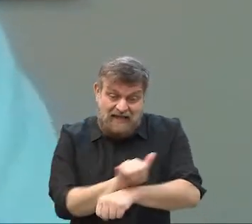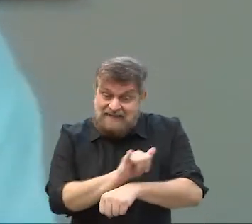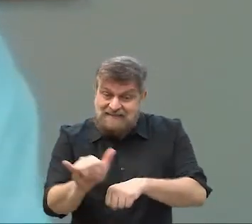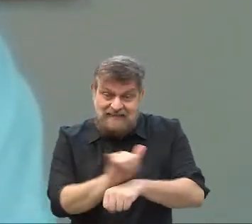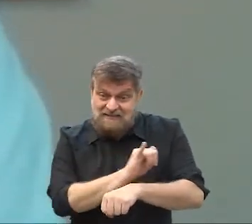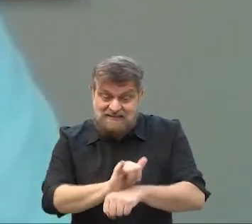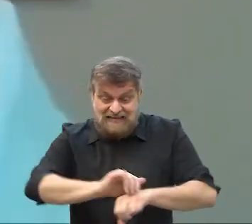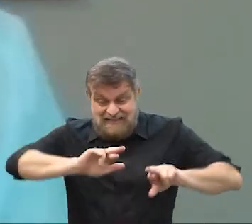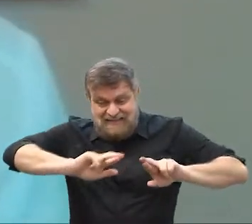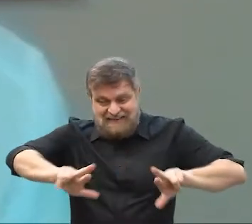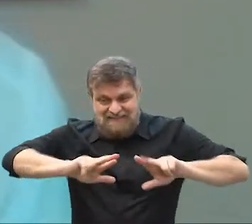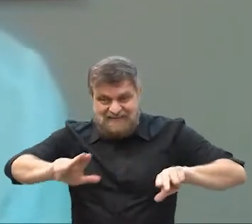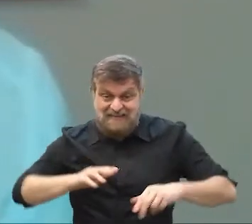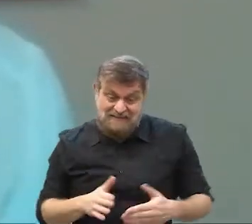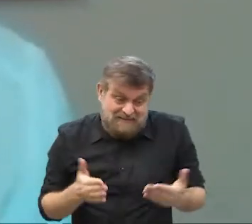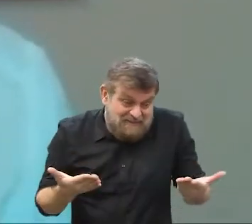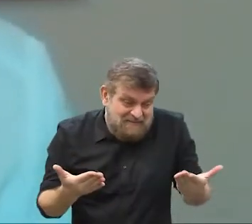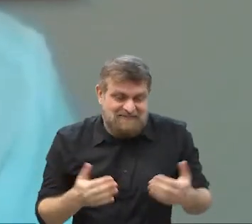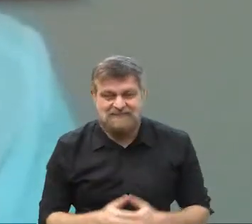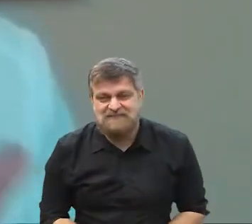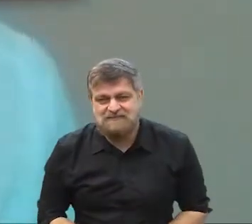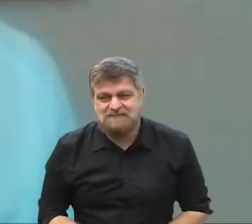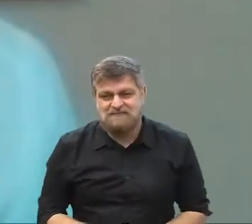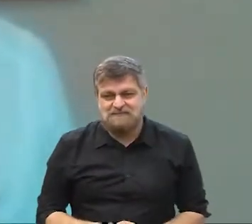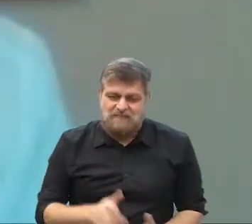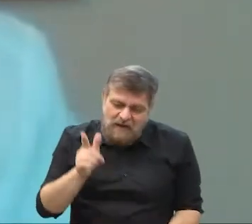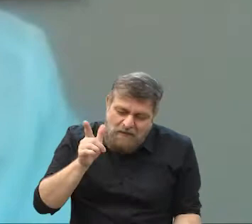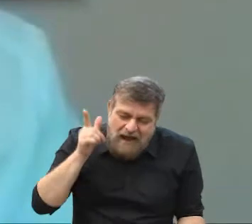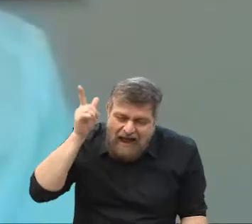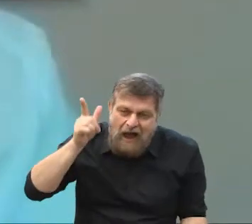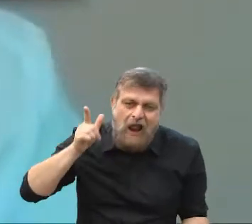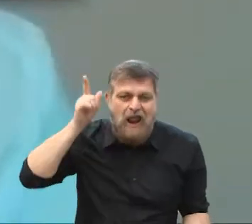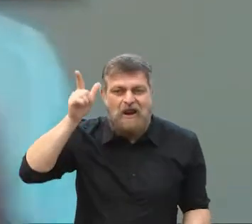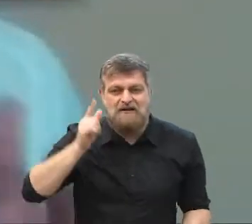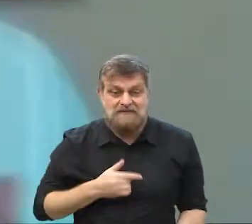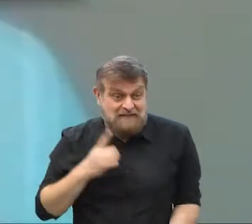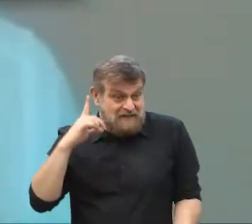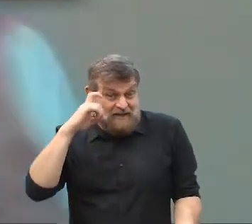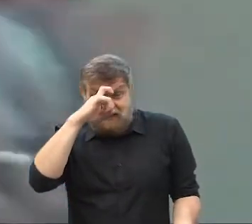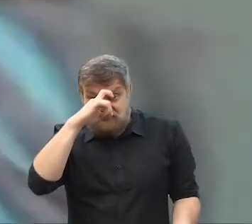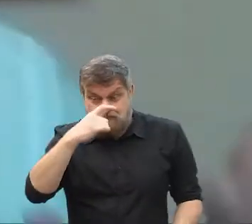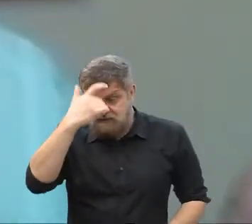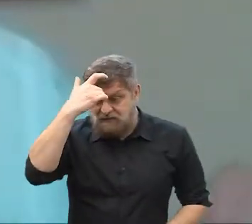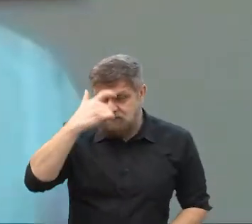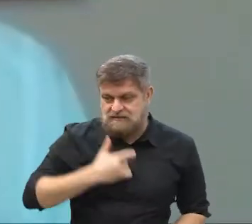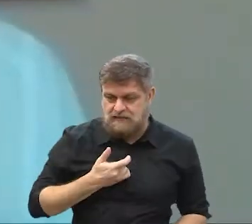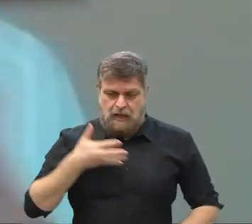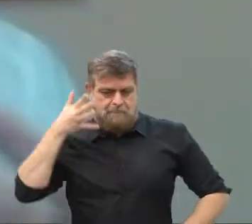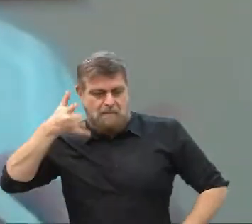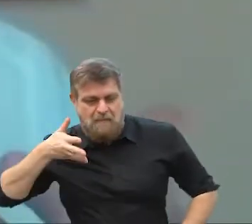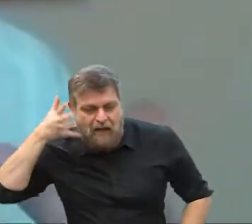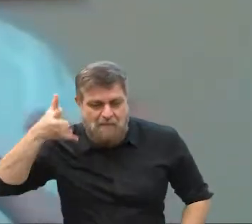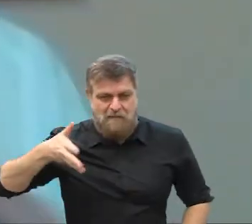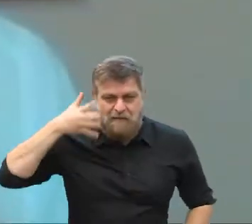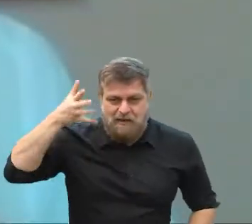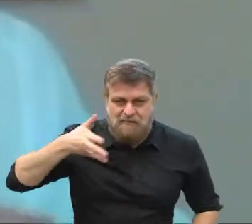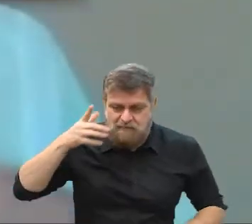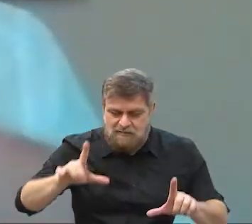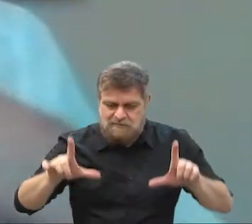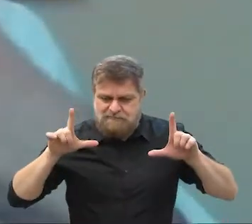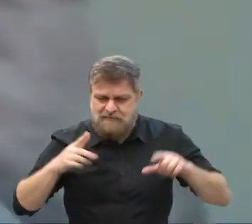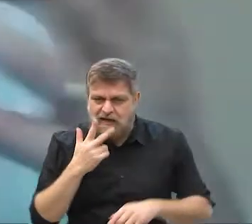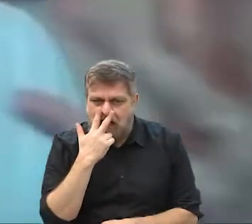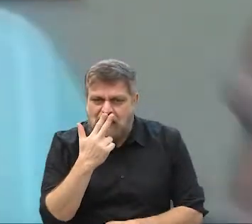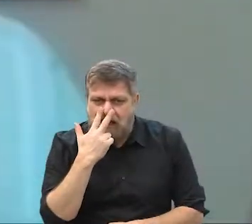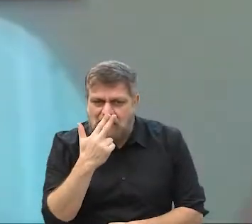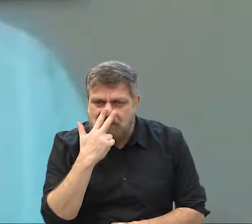respostas extraordinárias. Então, obviamente, é muito difícil você estar discursando, estar participando e dá a impressão que você